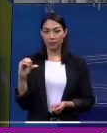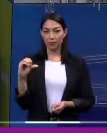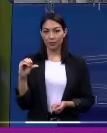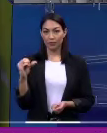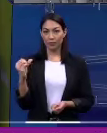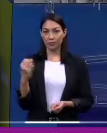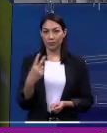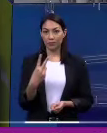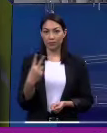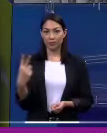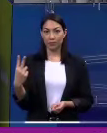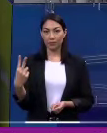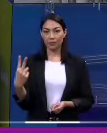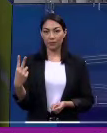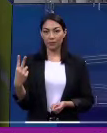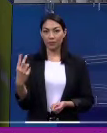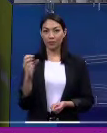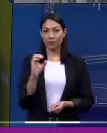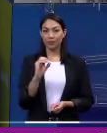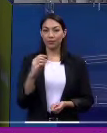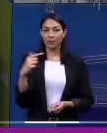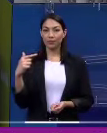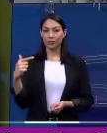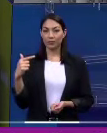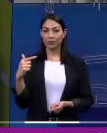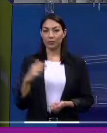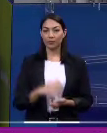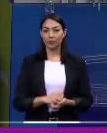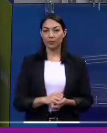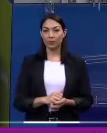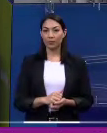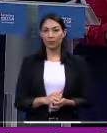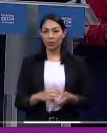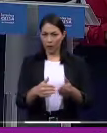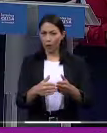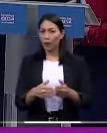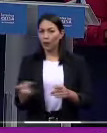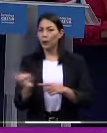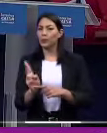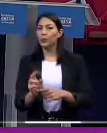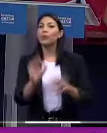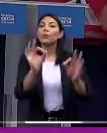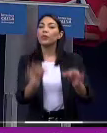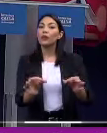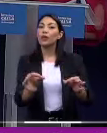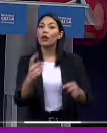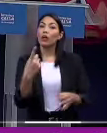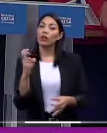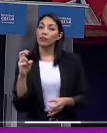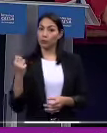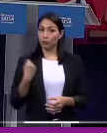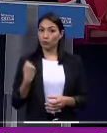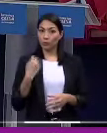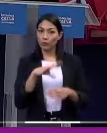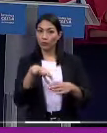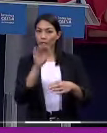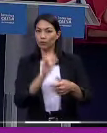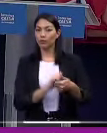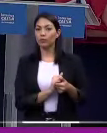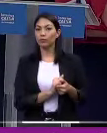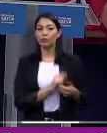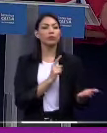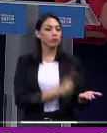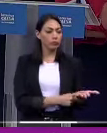19, 22 e 07. Por favor, senhoras auditoras, as senhoras confirmam os 15 números